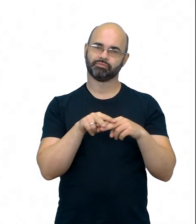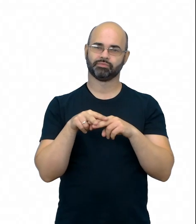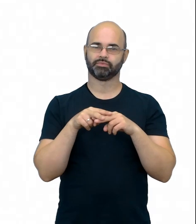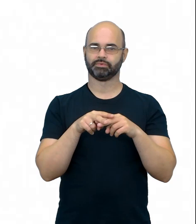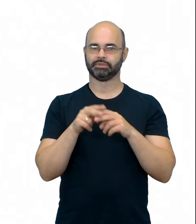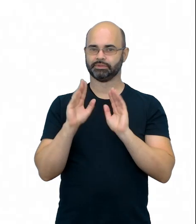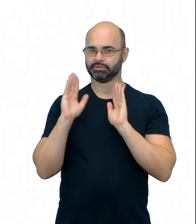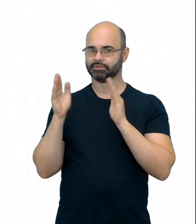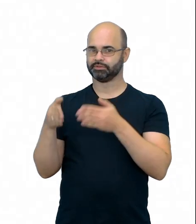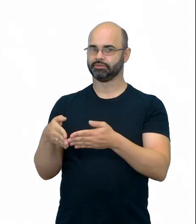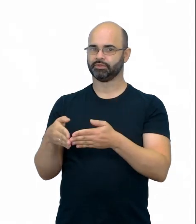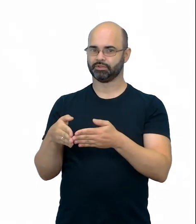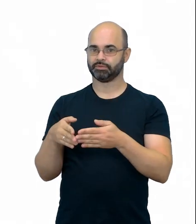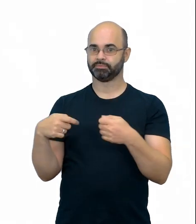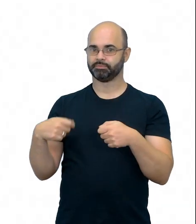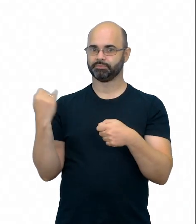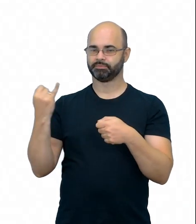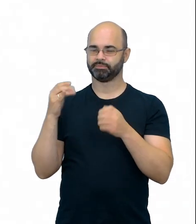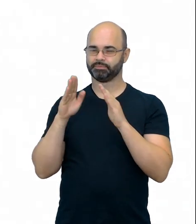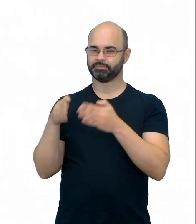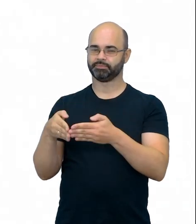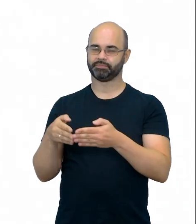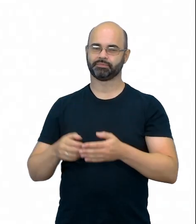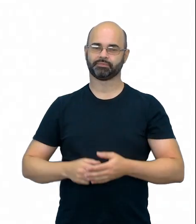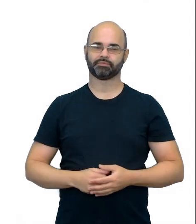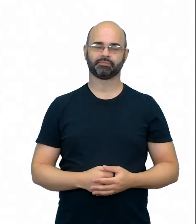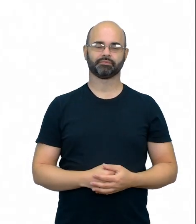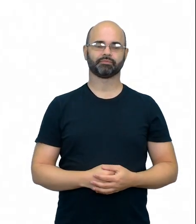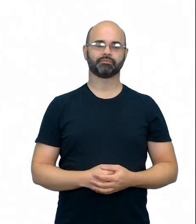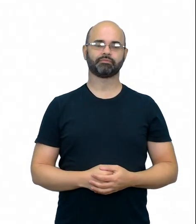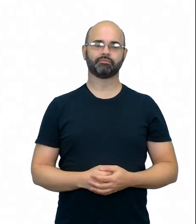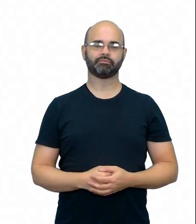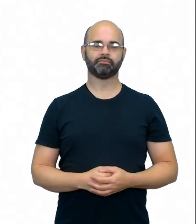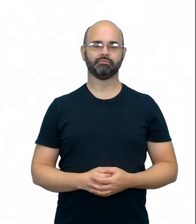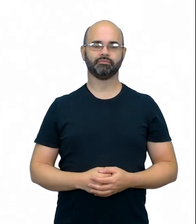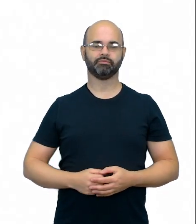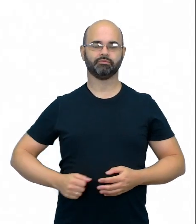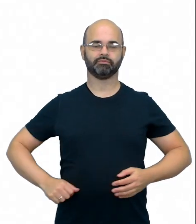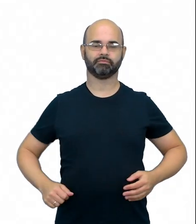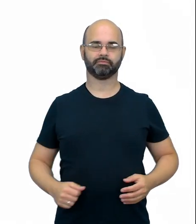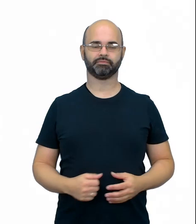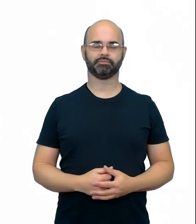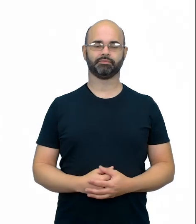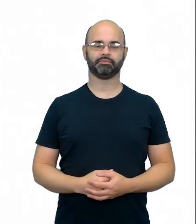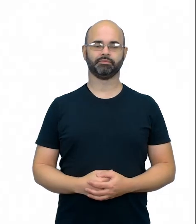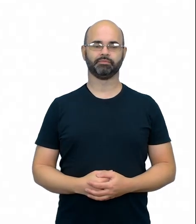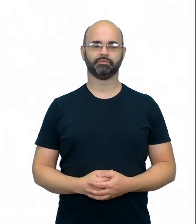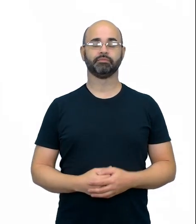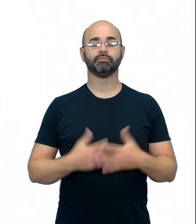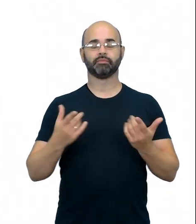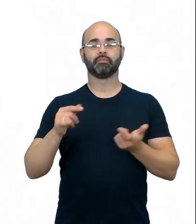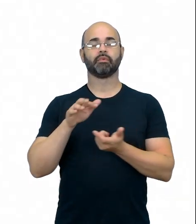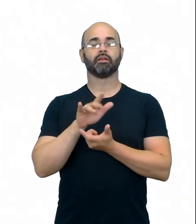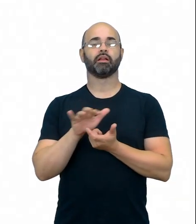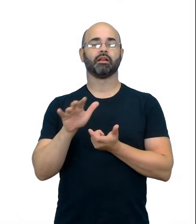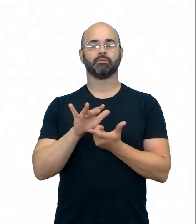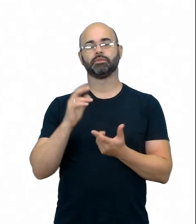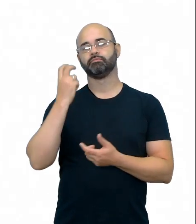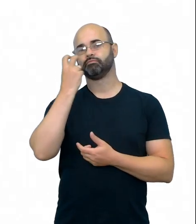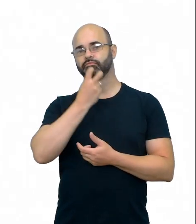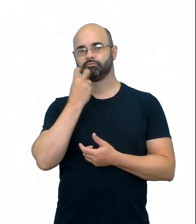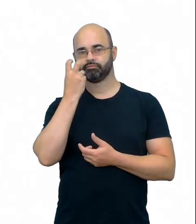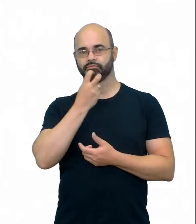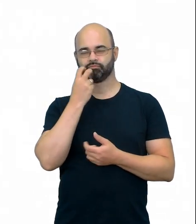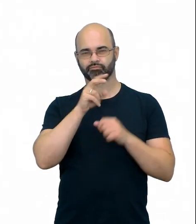necessário. Então, professores, a gente vai aqui conversar um pouco a respeito do letramento e a